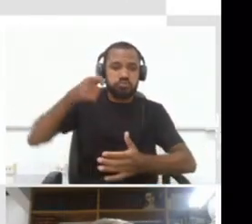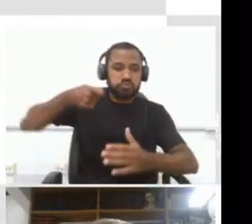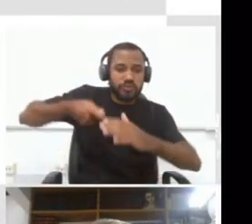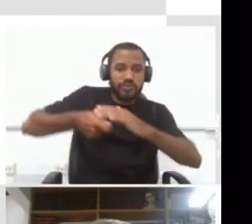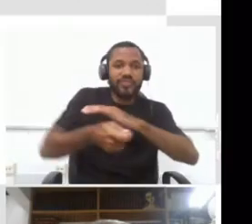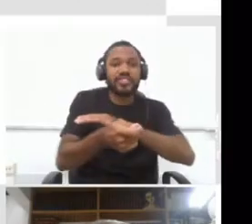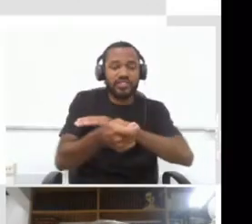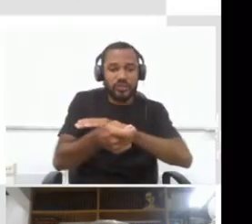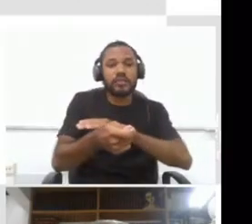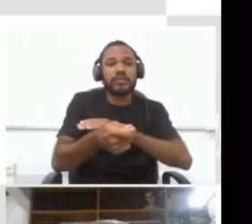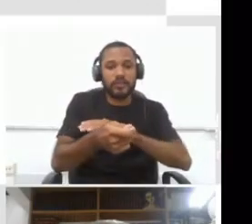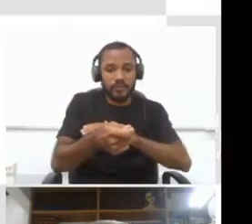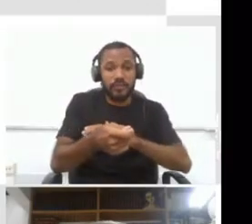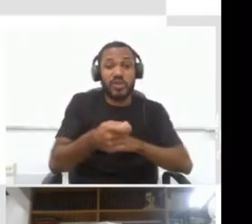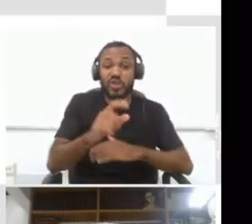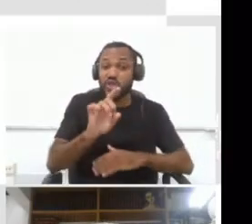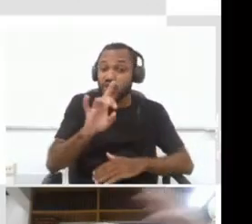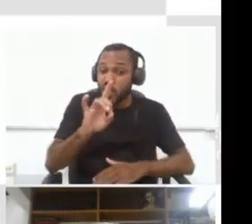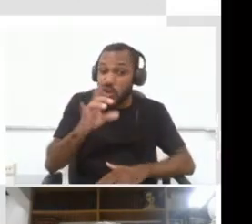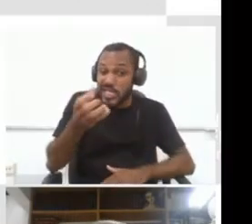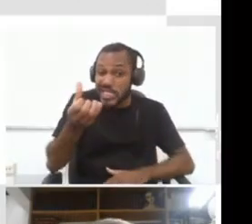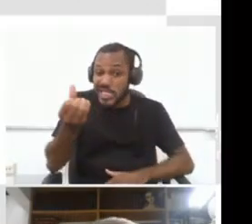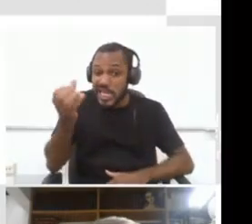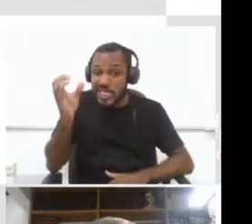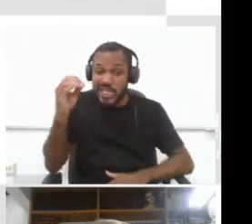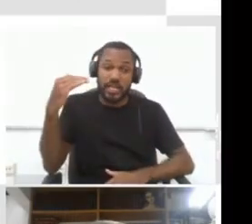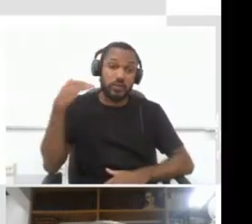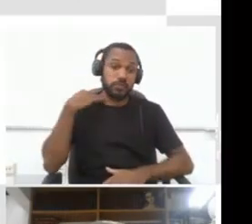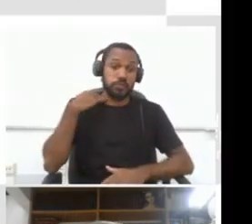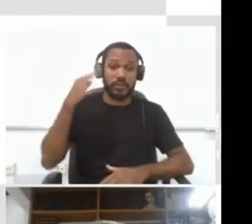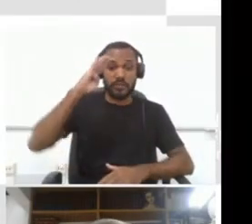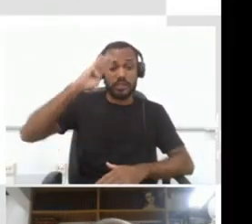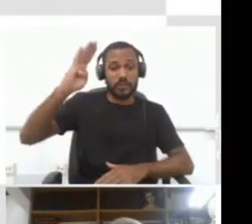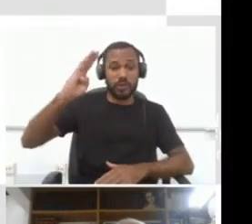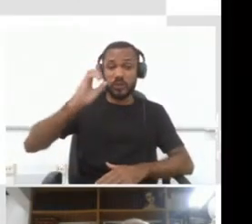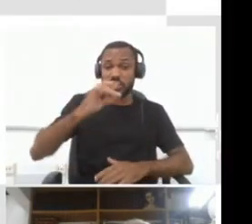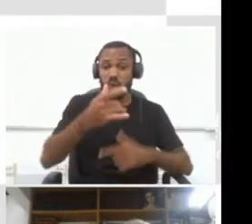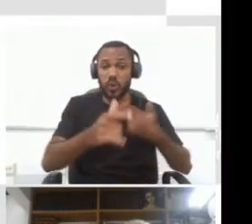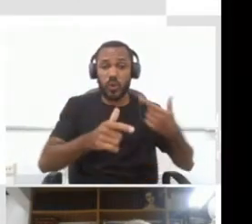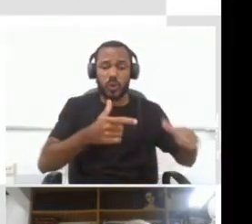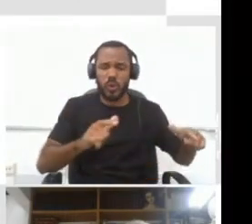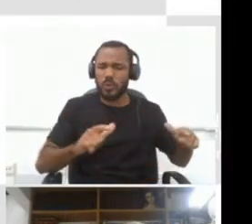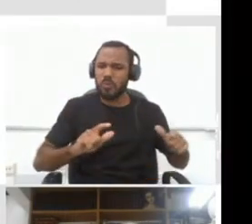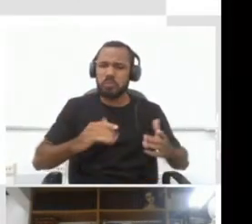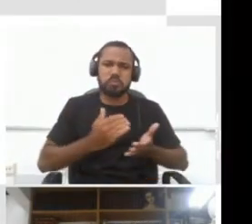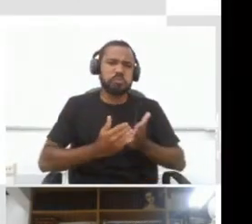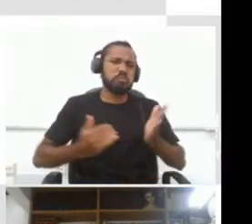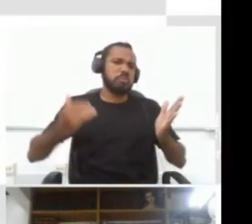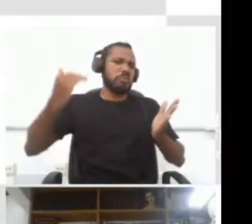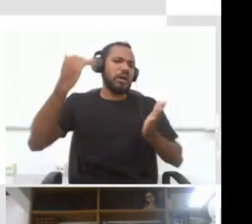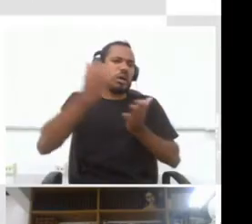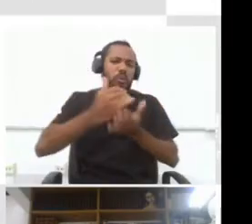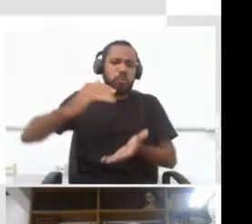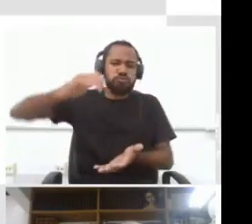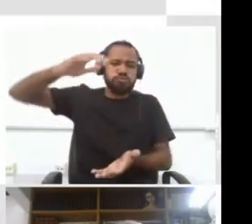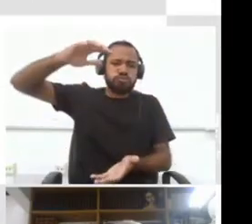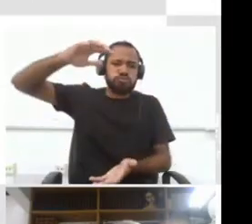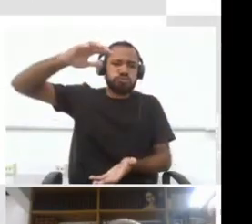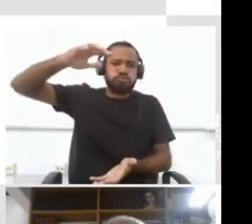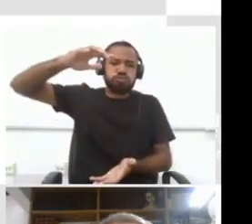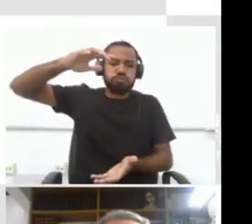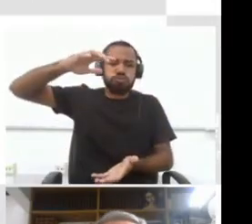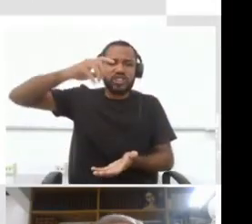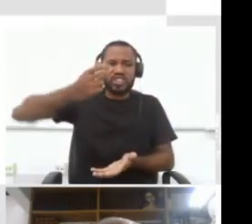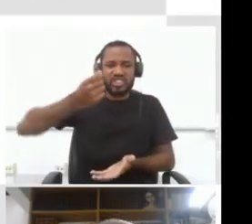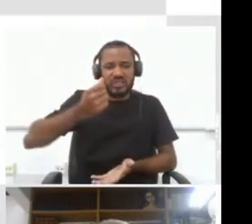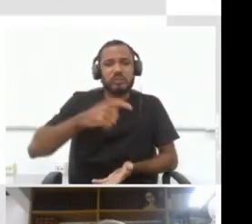dos 60 maiores bancos. Tá? Se você pegar, então, o conjunto dos bancos, o recurso é muito maior. Né? Os bancos dos